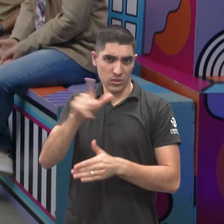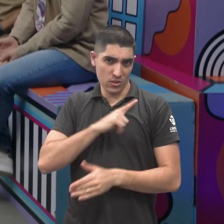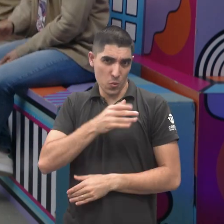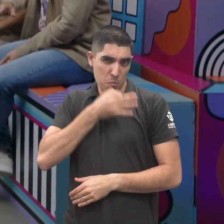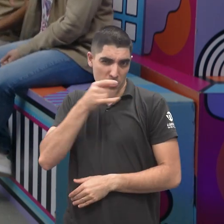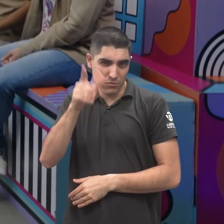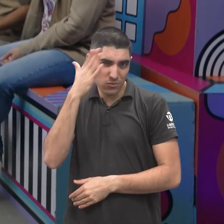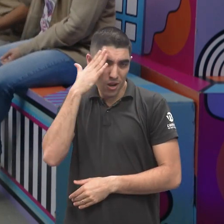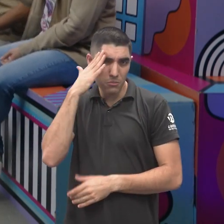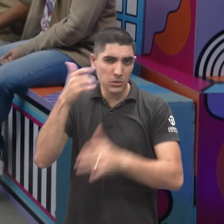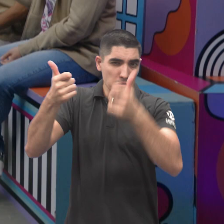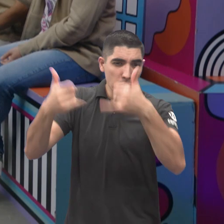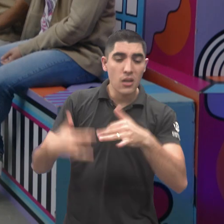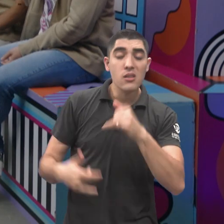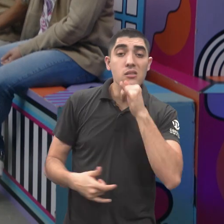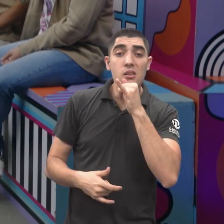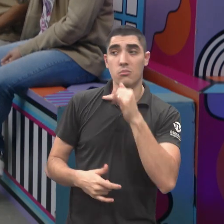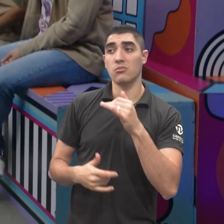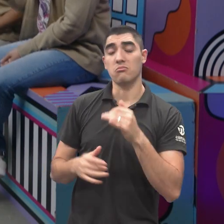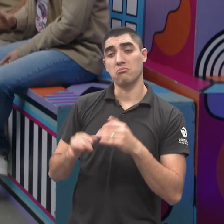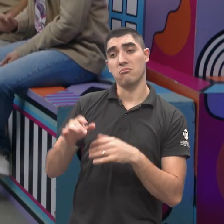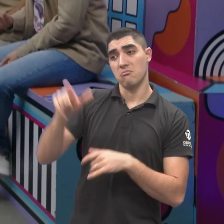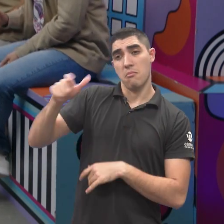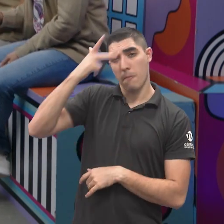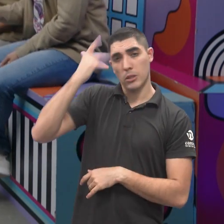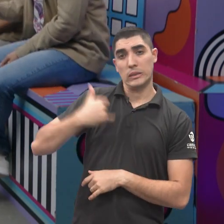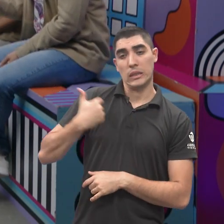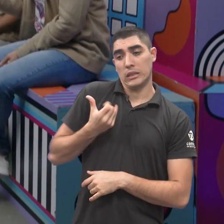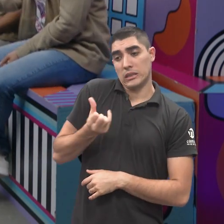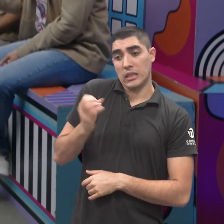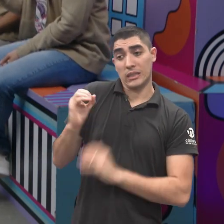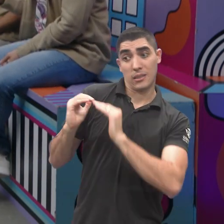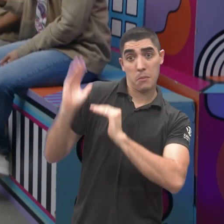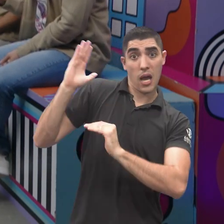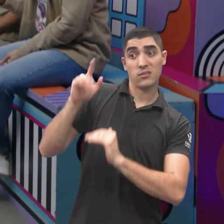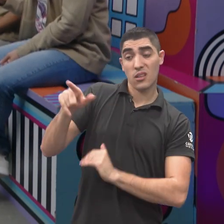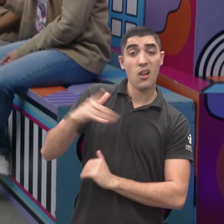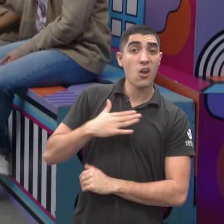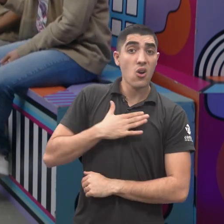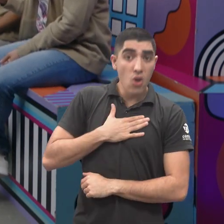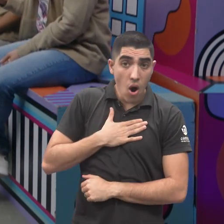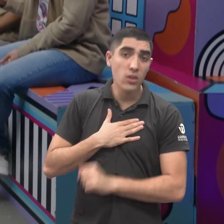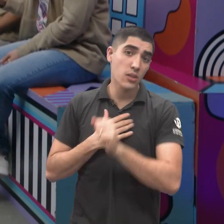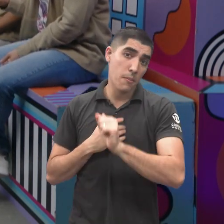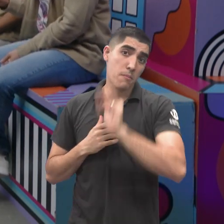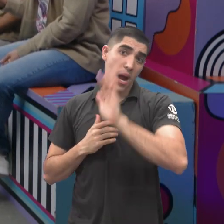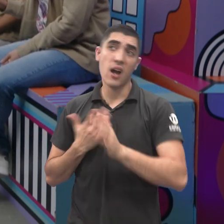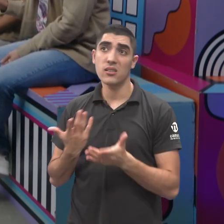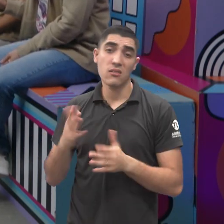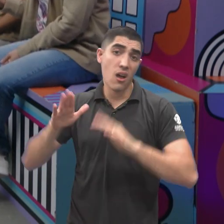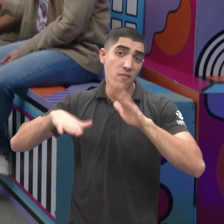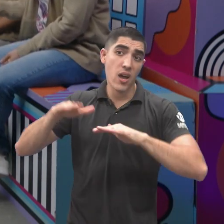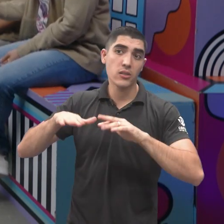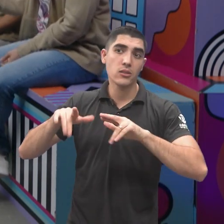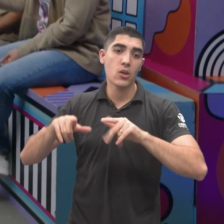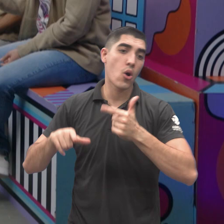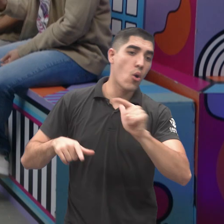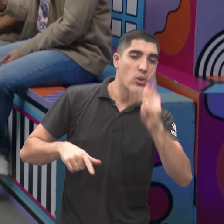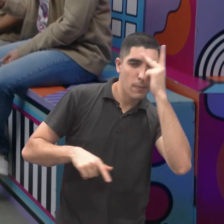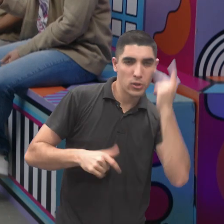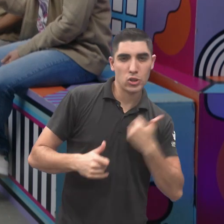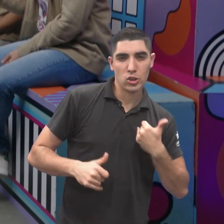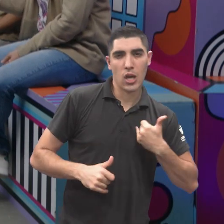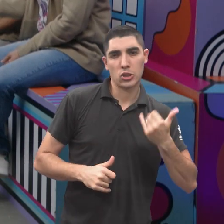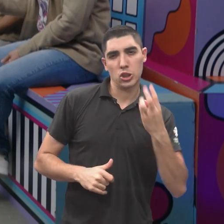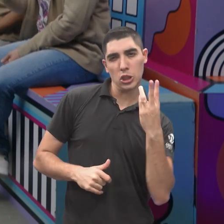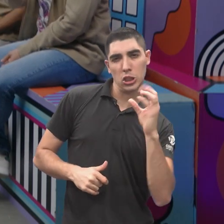propriedade a respeito disso. Se você pegar uma galera ali, sei lá, 60 a mais, de repente a maneira que esse público consome entretenimento é bem diferente da galera de